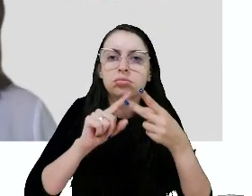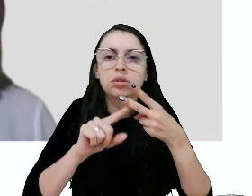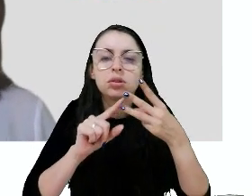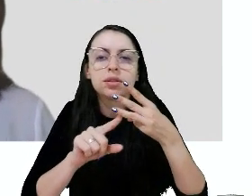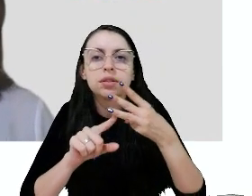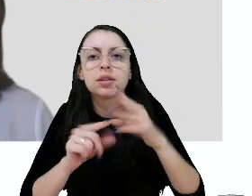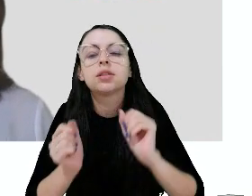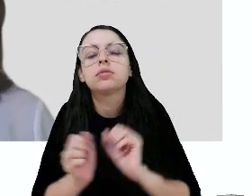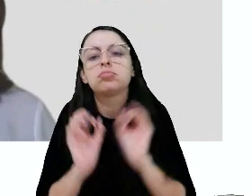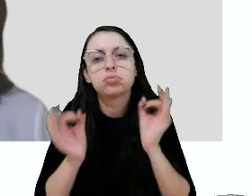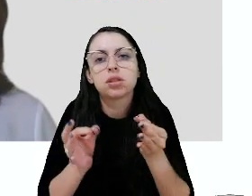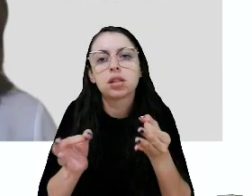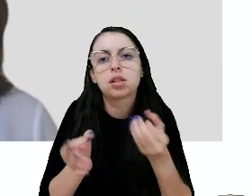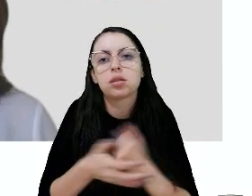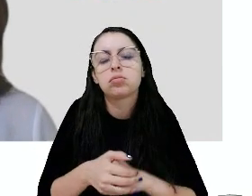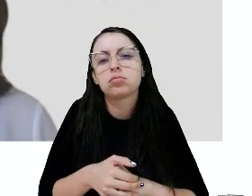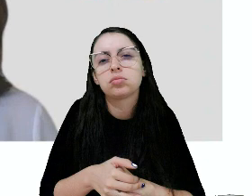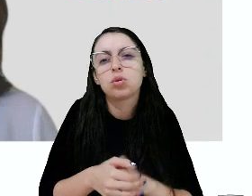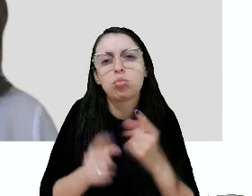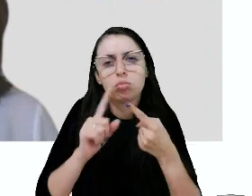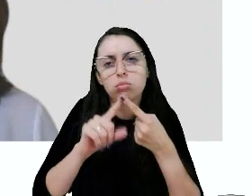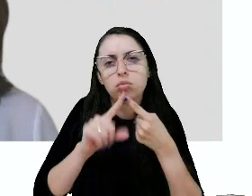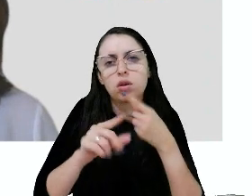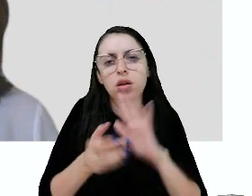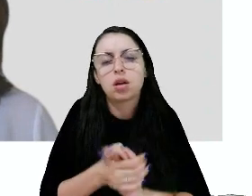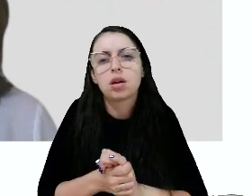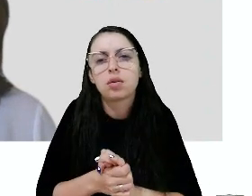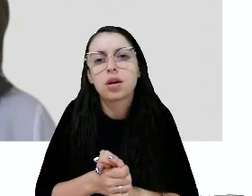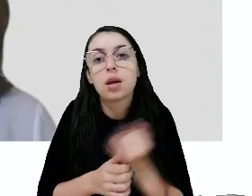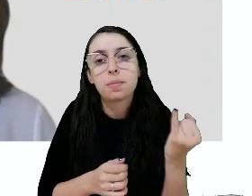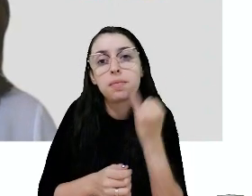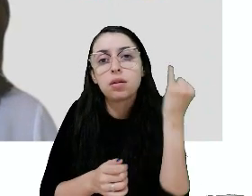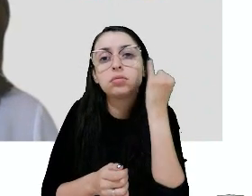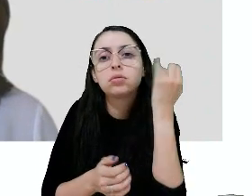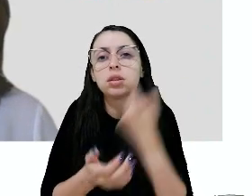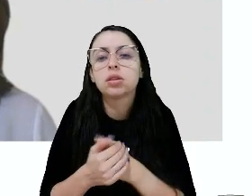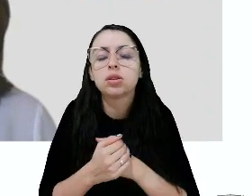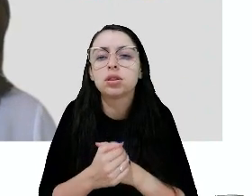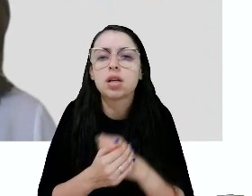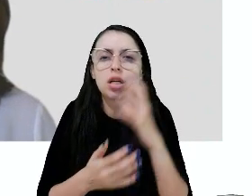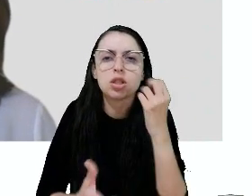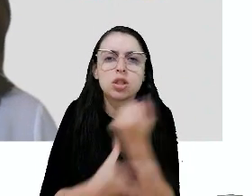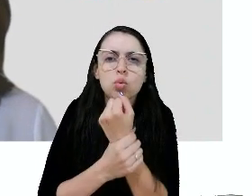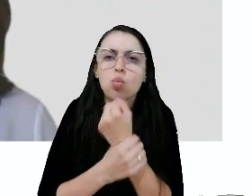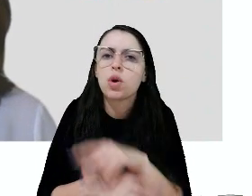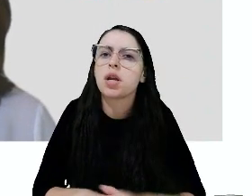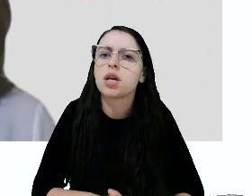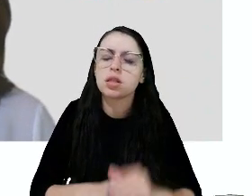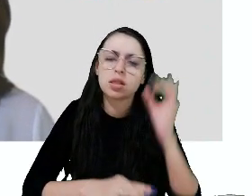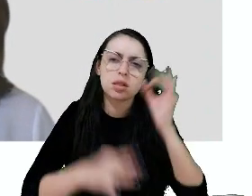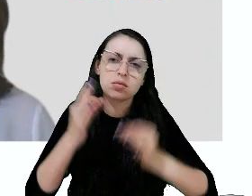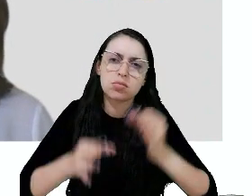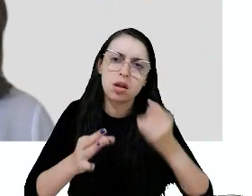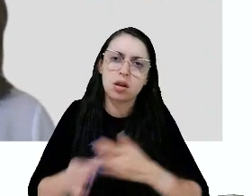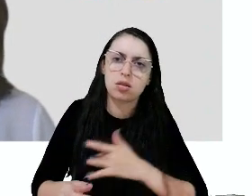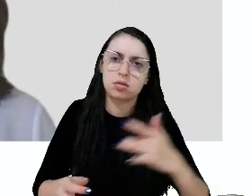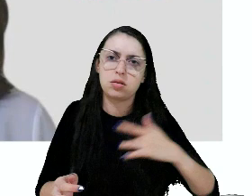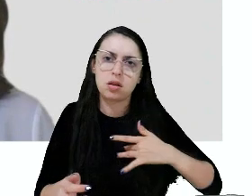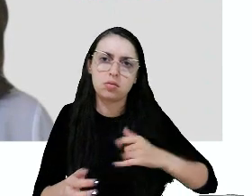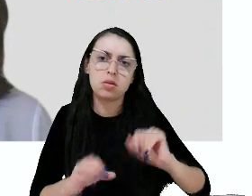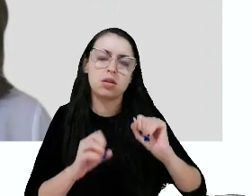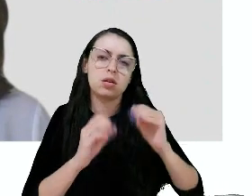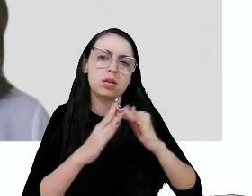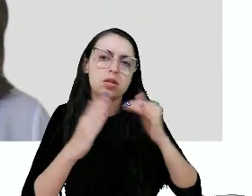3 pontos, né? Quero salientar um deles, a importância de garantir acesso a serviços e cuidados de